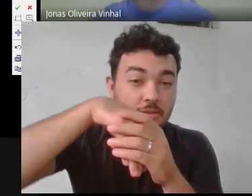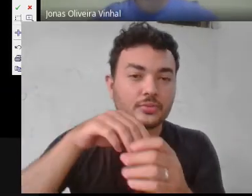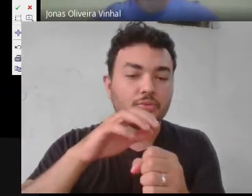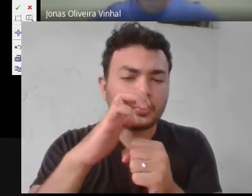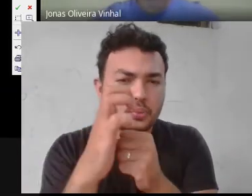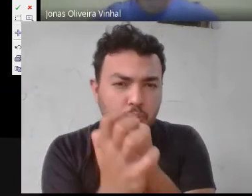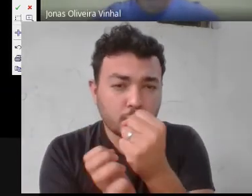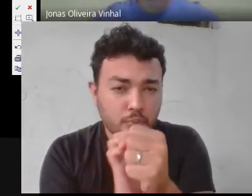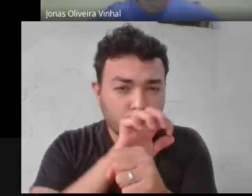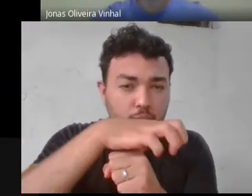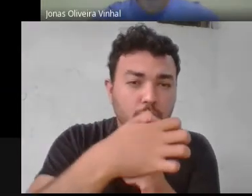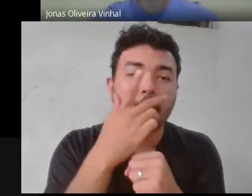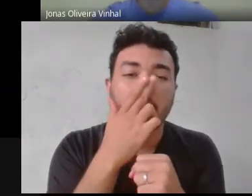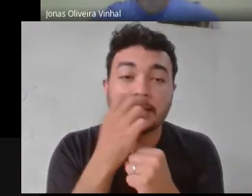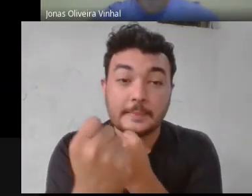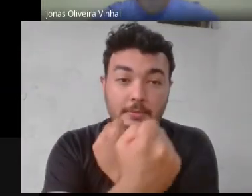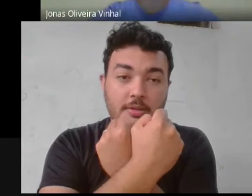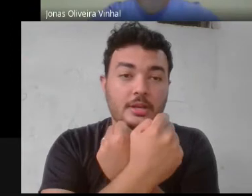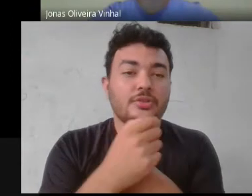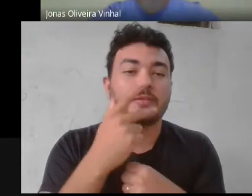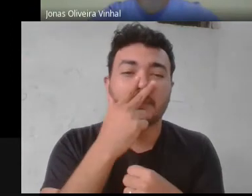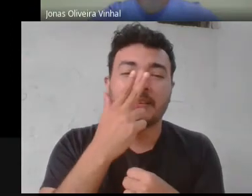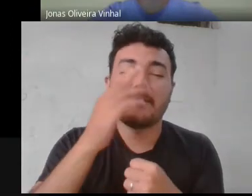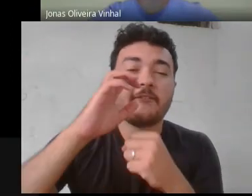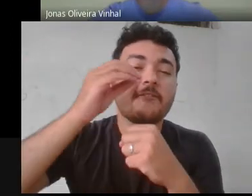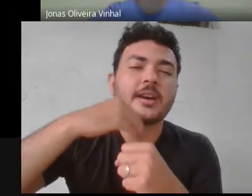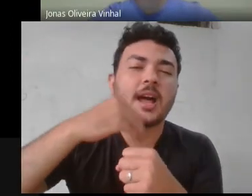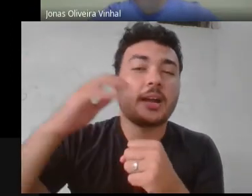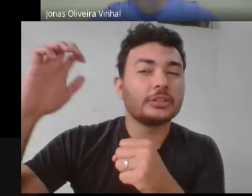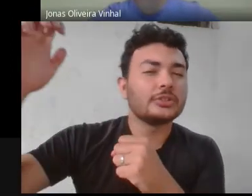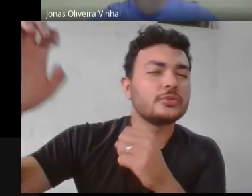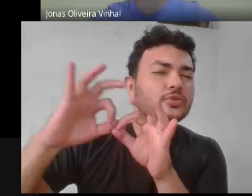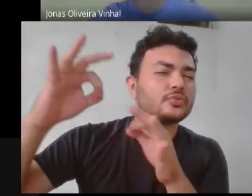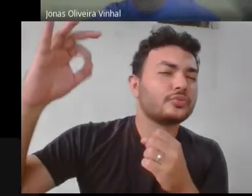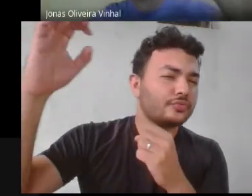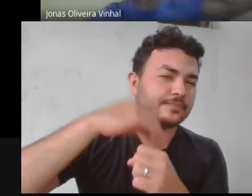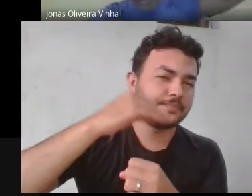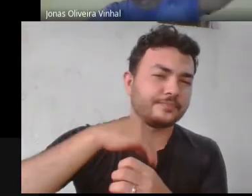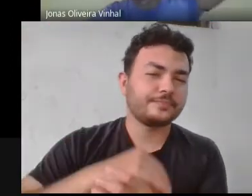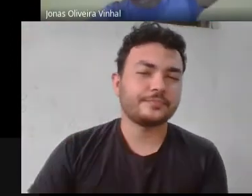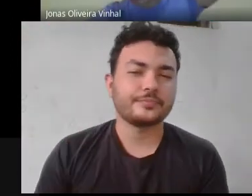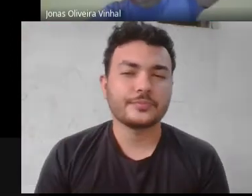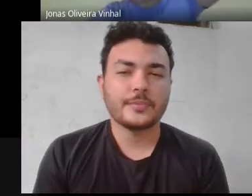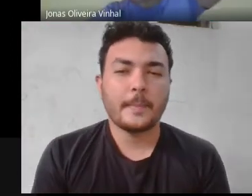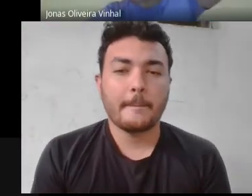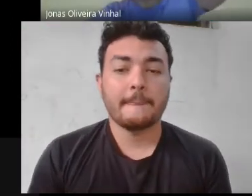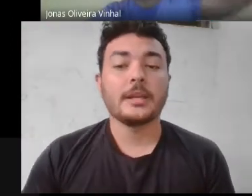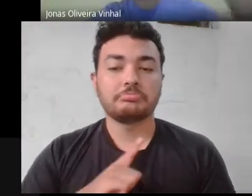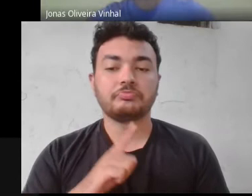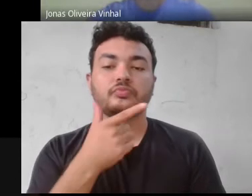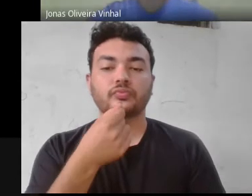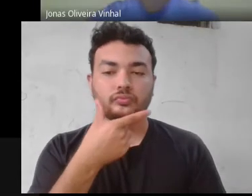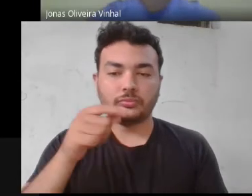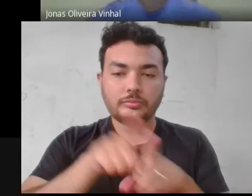não são os de valência, tá bom? Então, ele contribuiu muito também nesse sentido, para a formação da teoria da ligação de valência. E o Coulson também, que